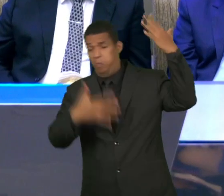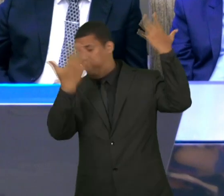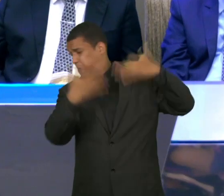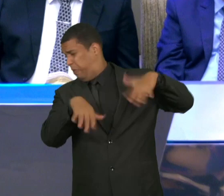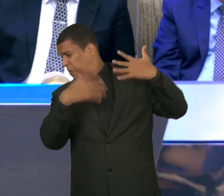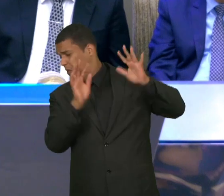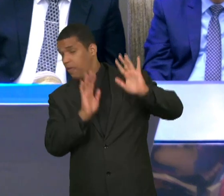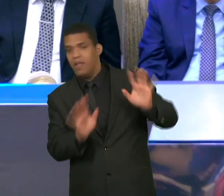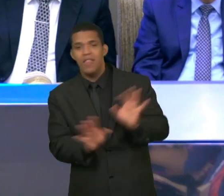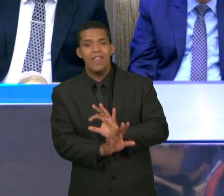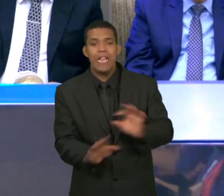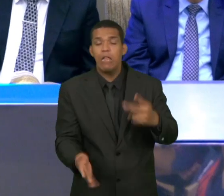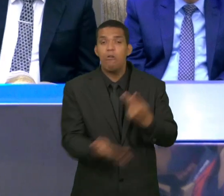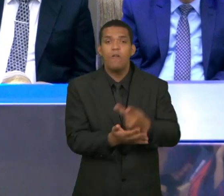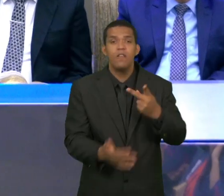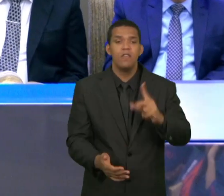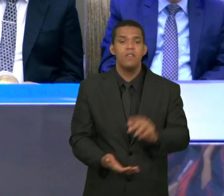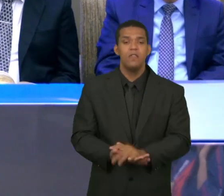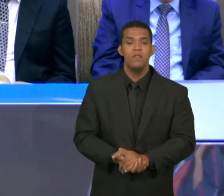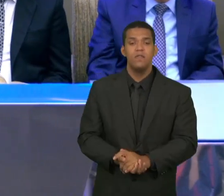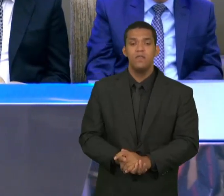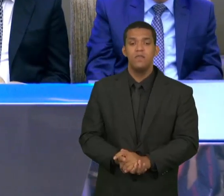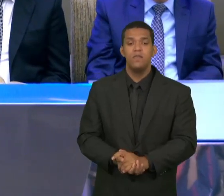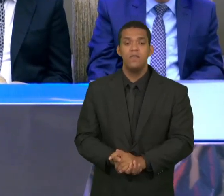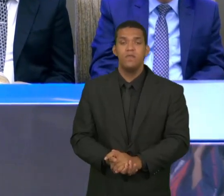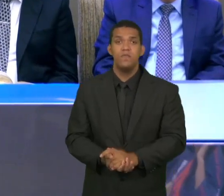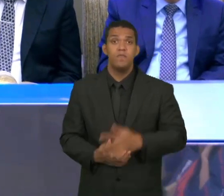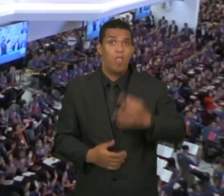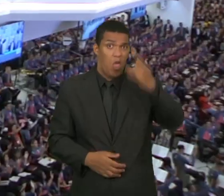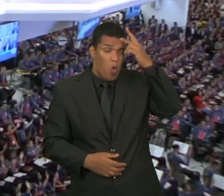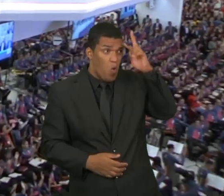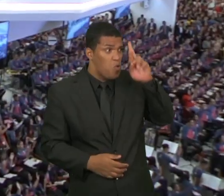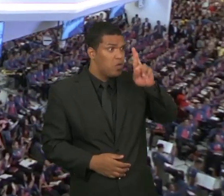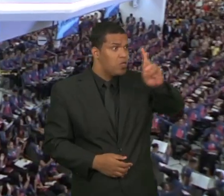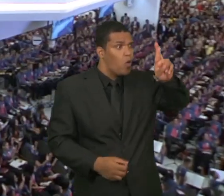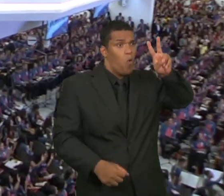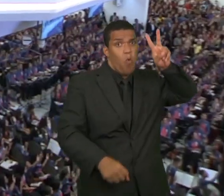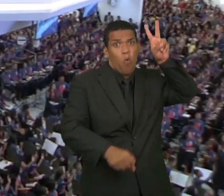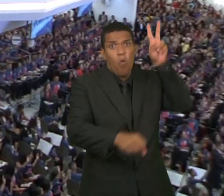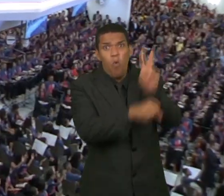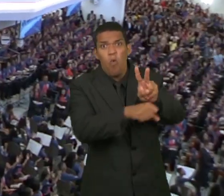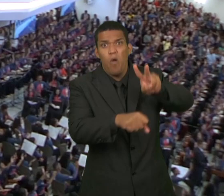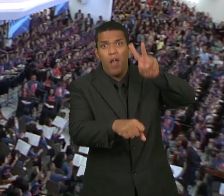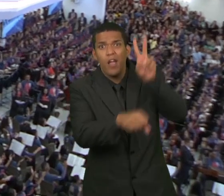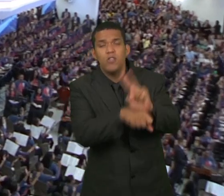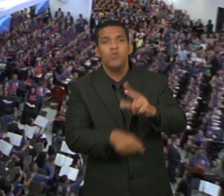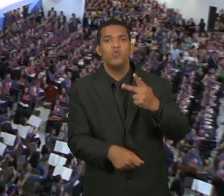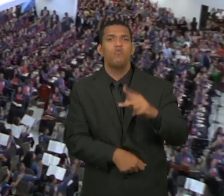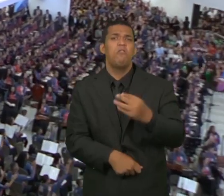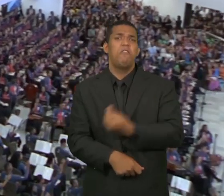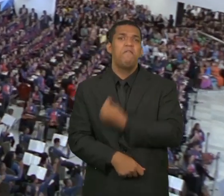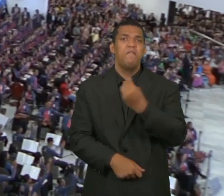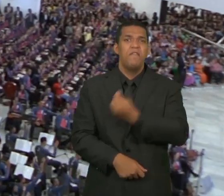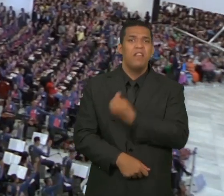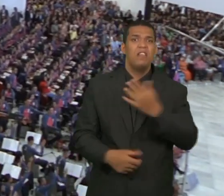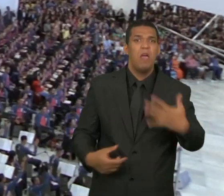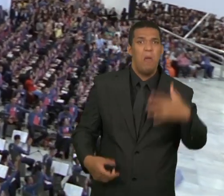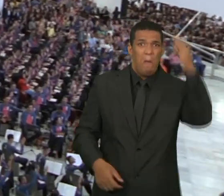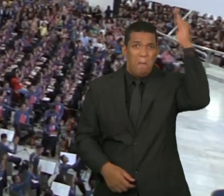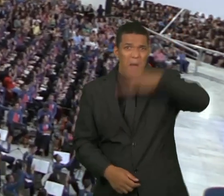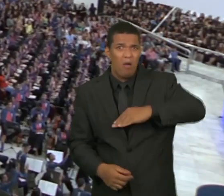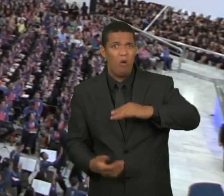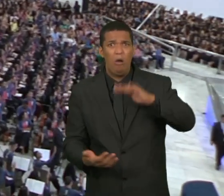Levanta a mão que eu vou dizer o que diz a palavra. O Senhor te guardará de todo o mal. Ele guardará a tua